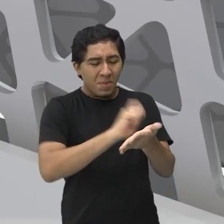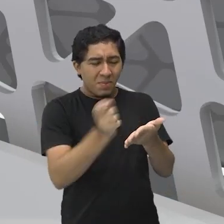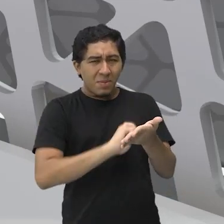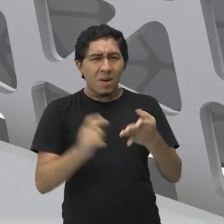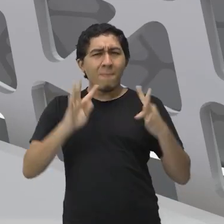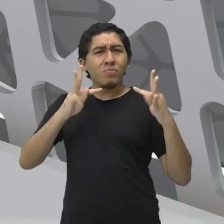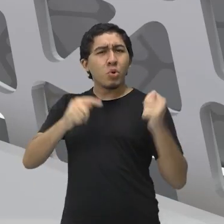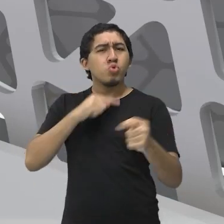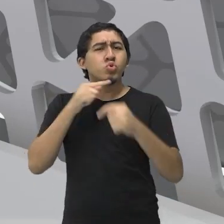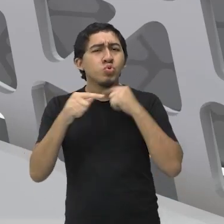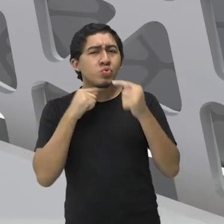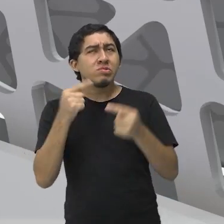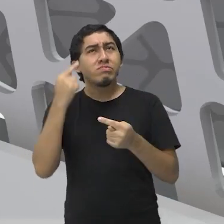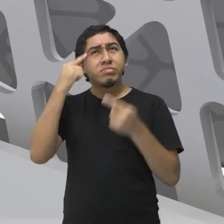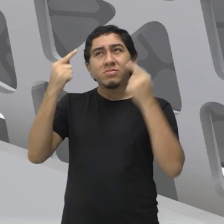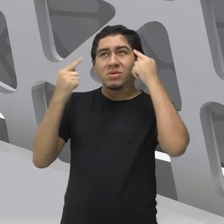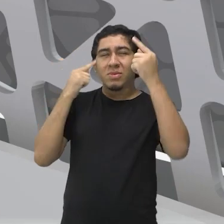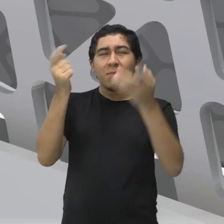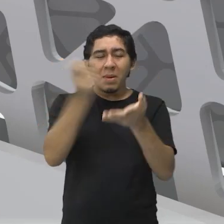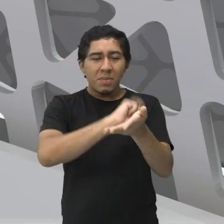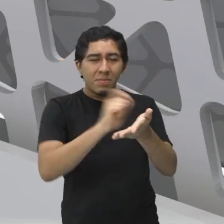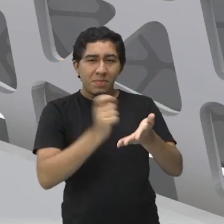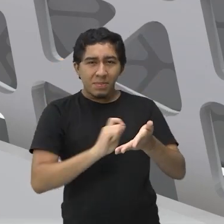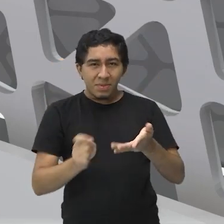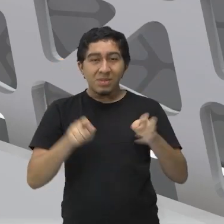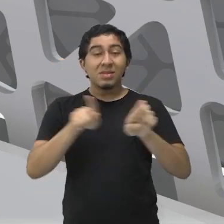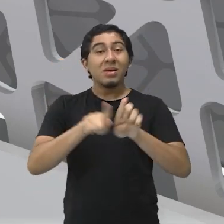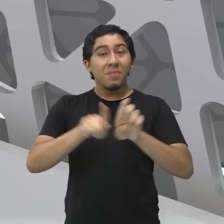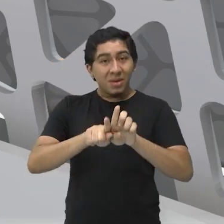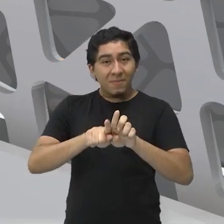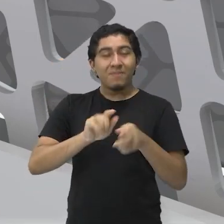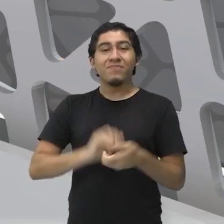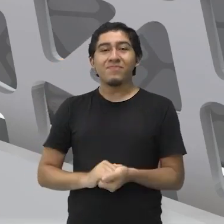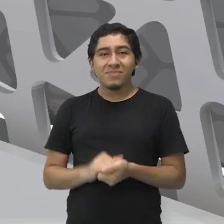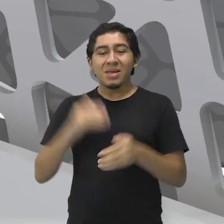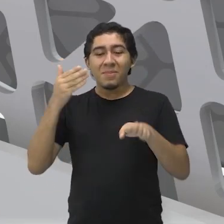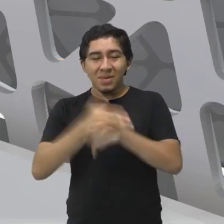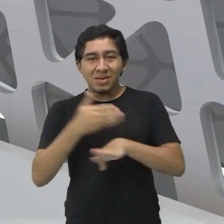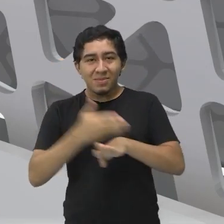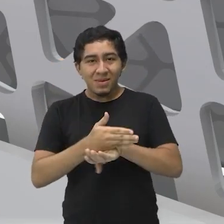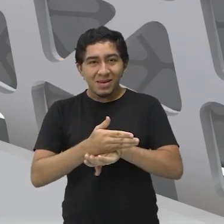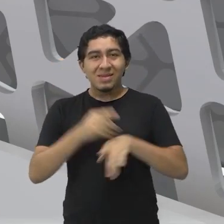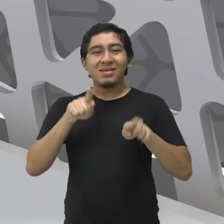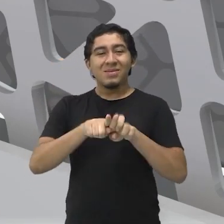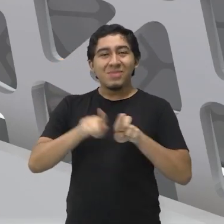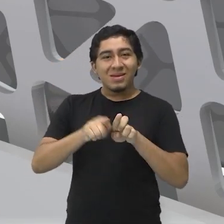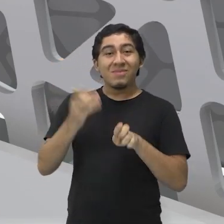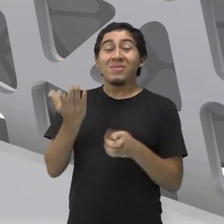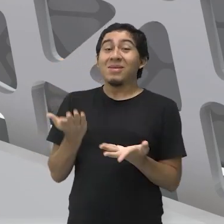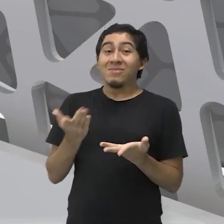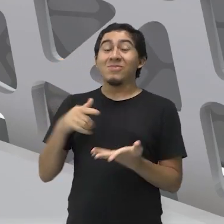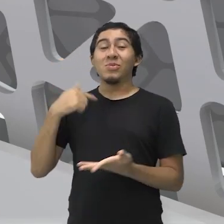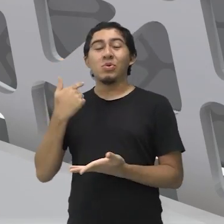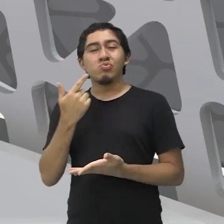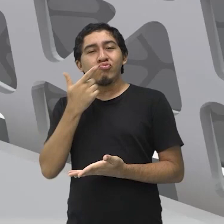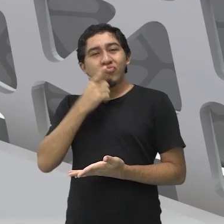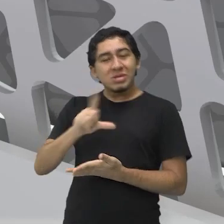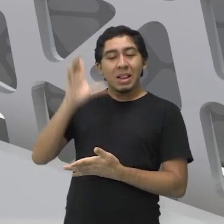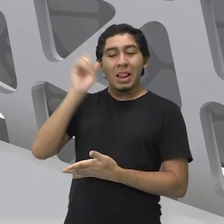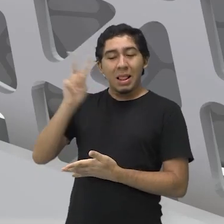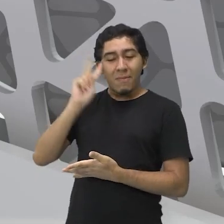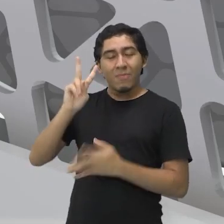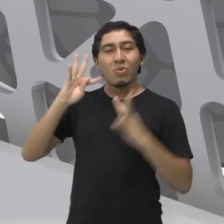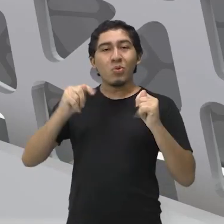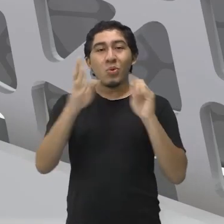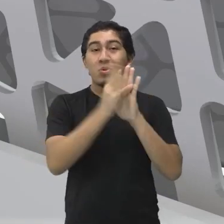as dúvidas que vão surgir aí durante a nossa revisão, participar e para a gente poder relembrar o que nós